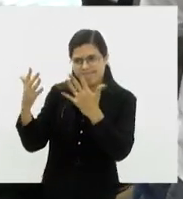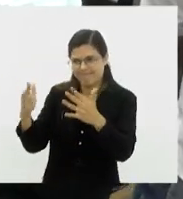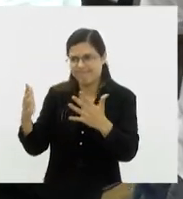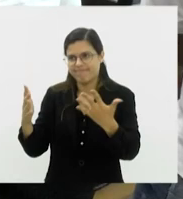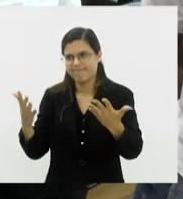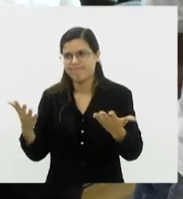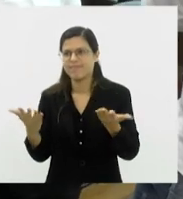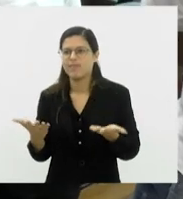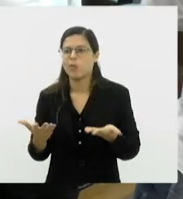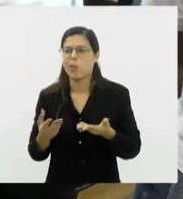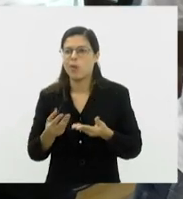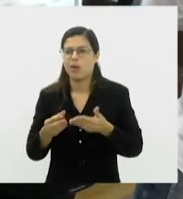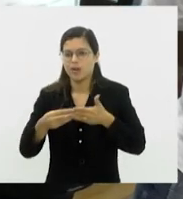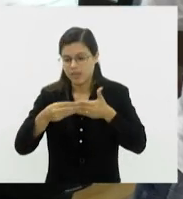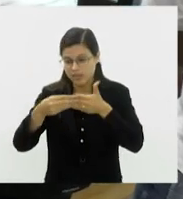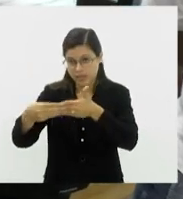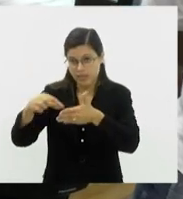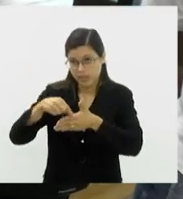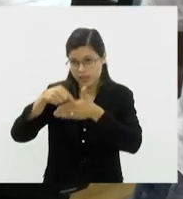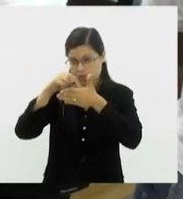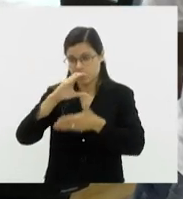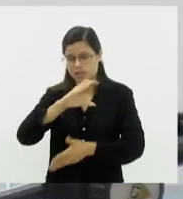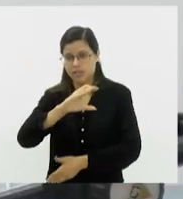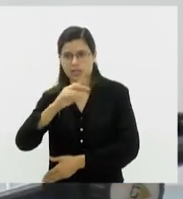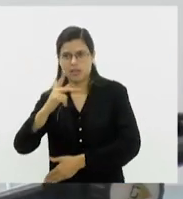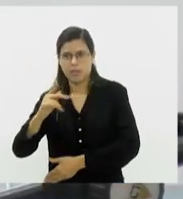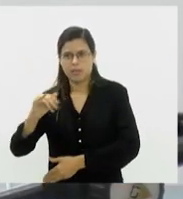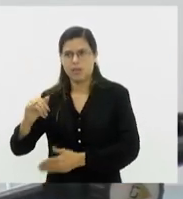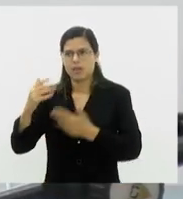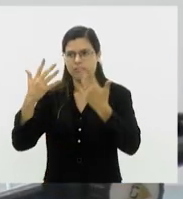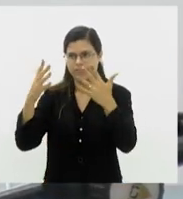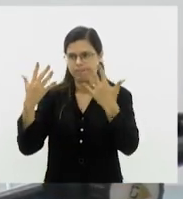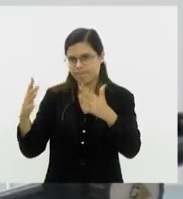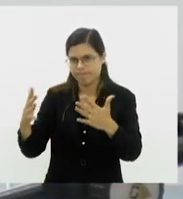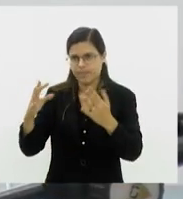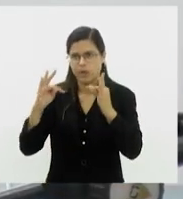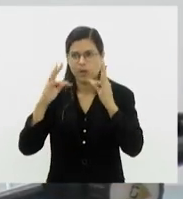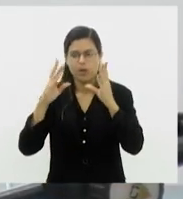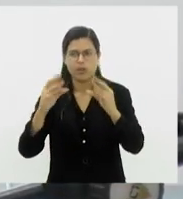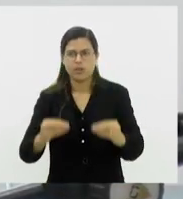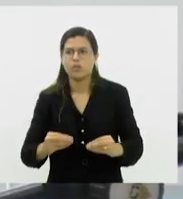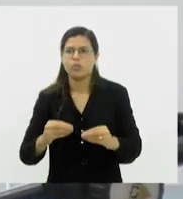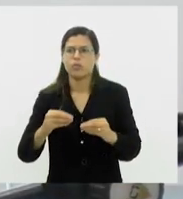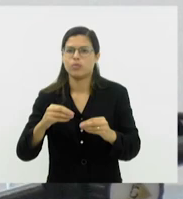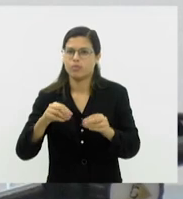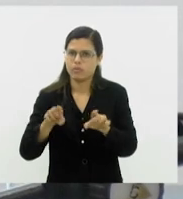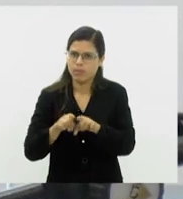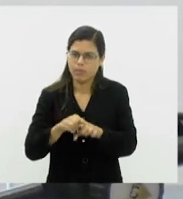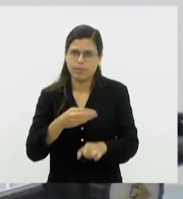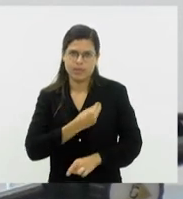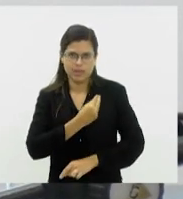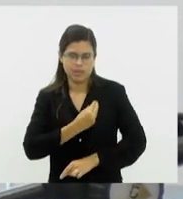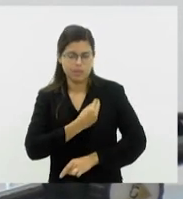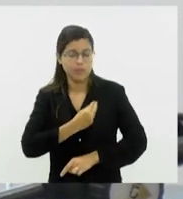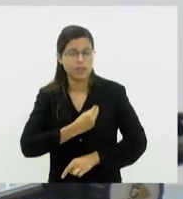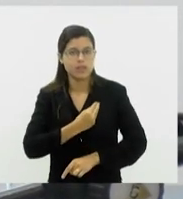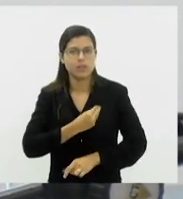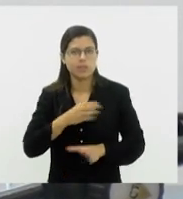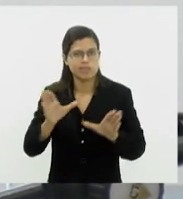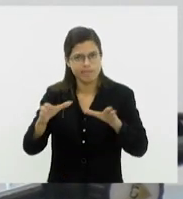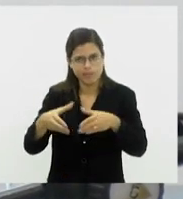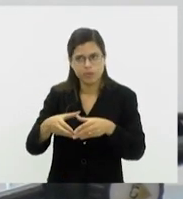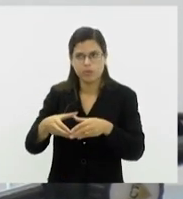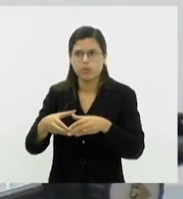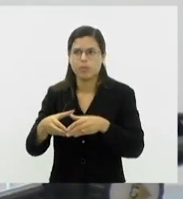né pela pela condução dessa CPI parabenizar todos os membros da CPI que realmente quando eu